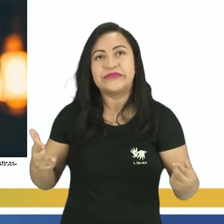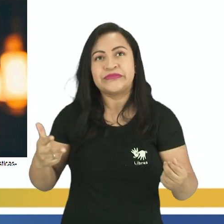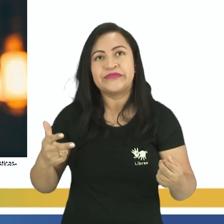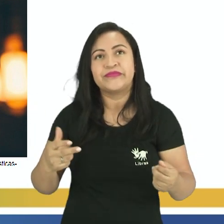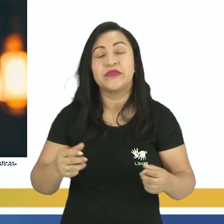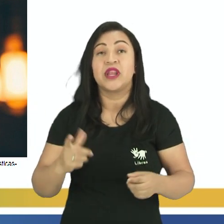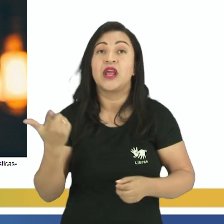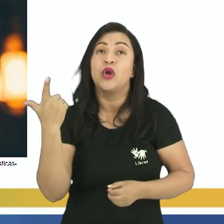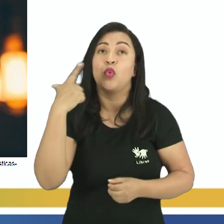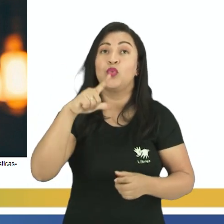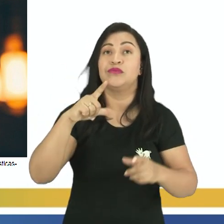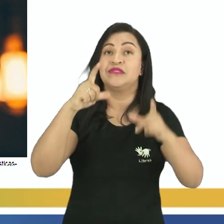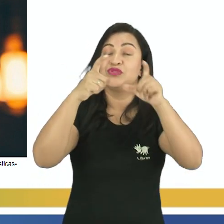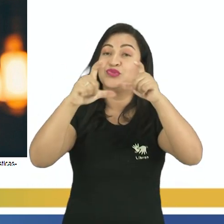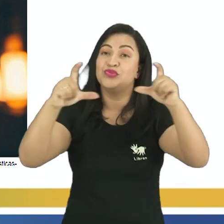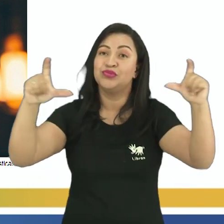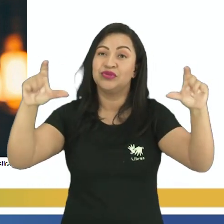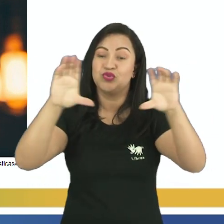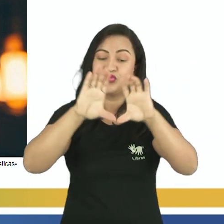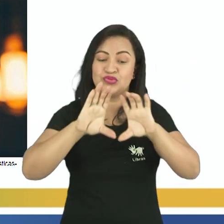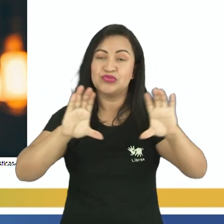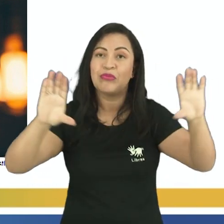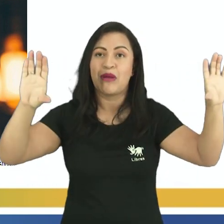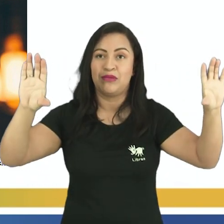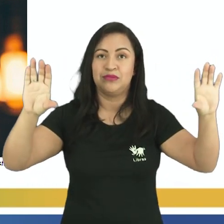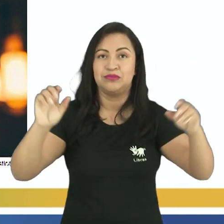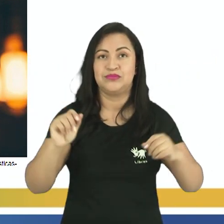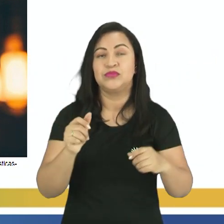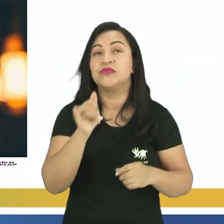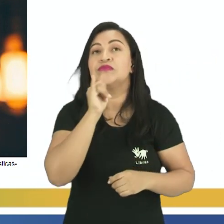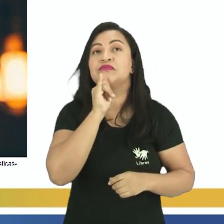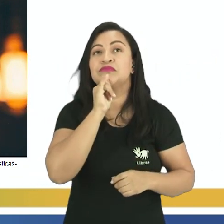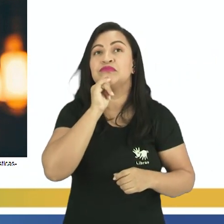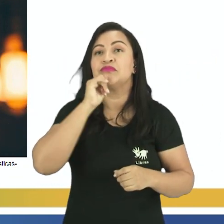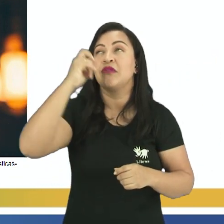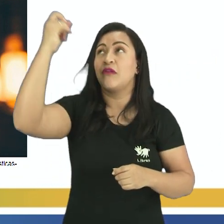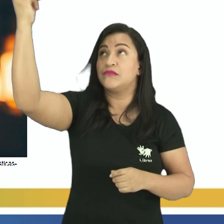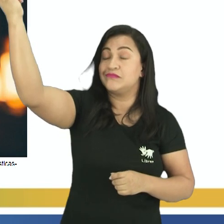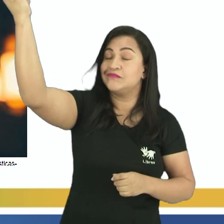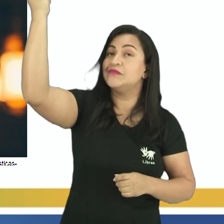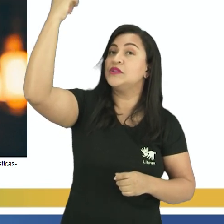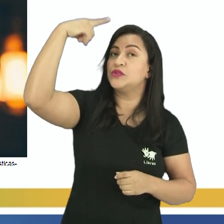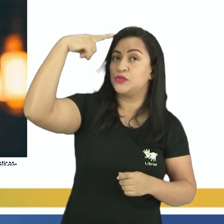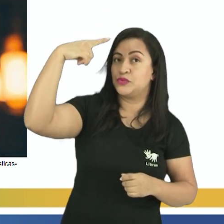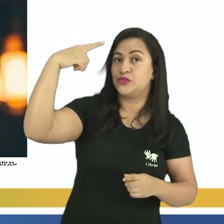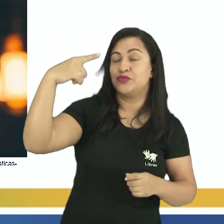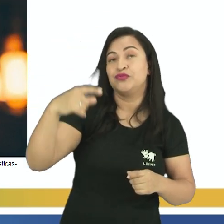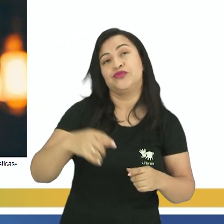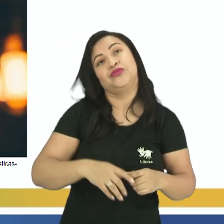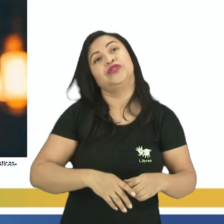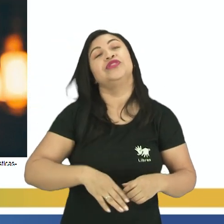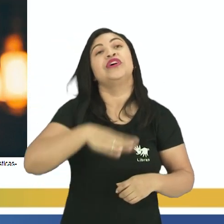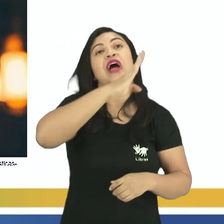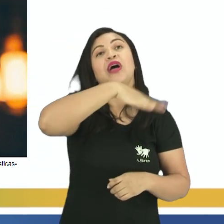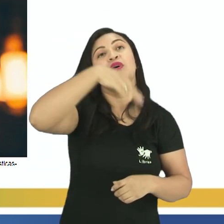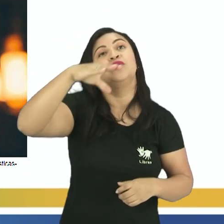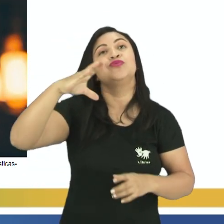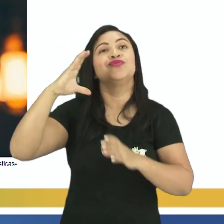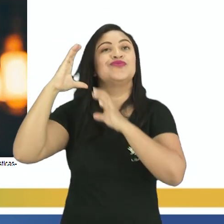propagar, inclusive, no vácuo. Como exemplos, nós temos a luz, nós temos as ondas de rádio,